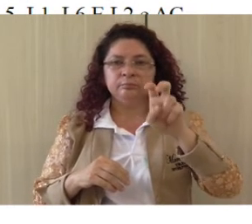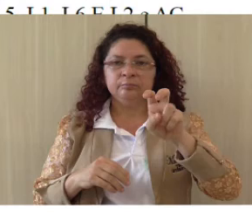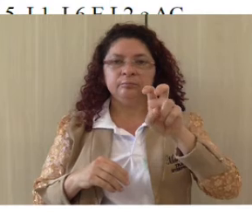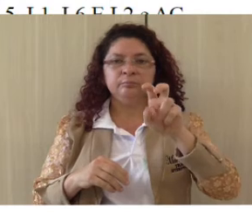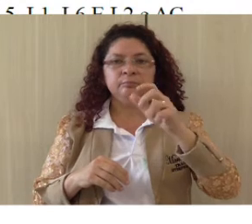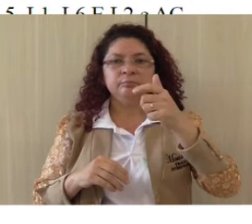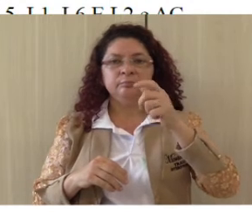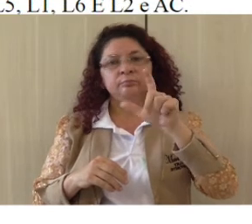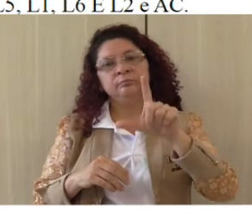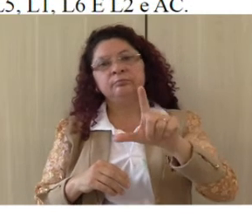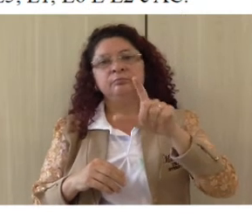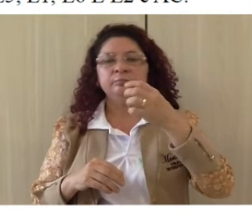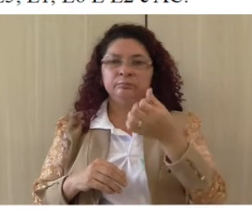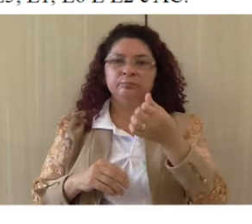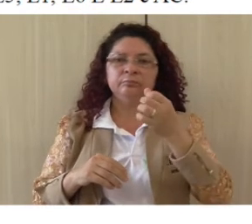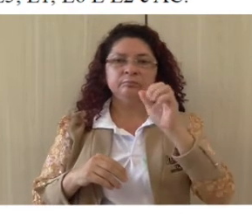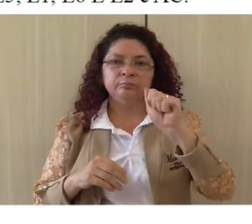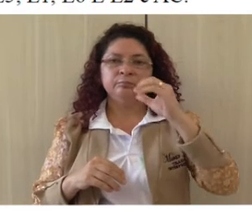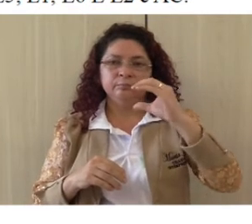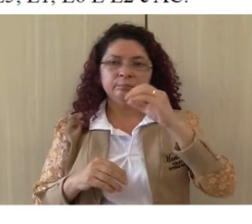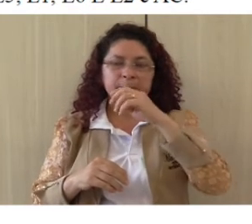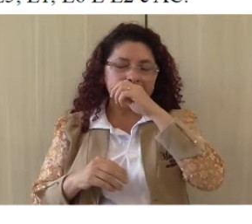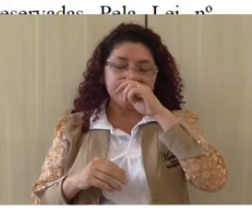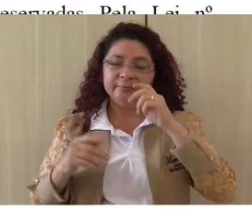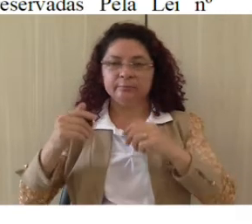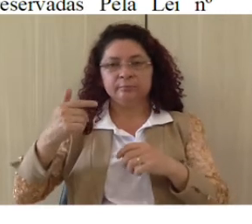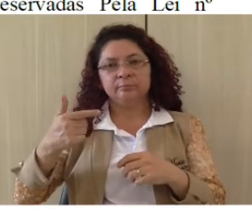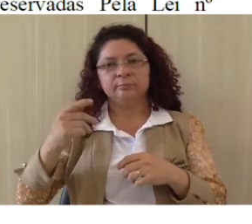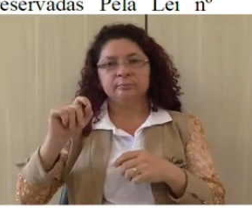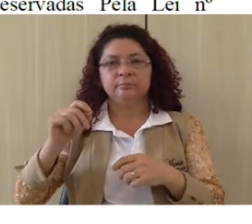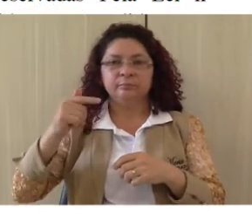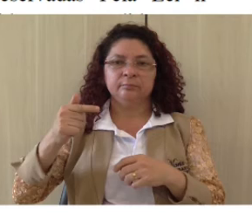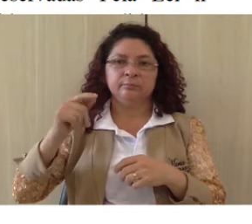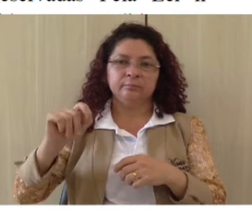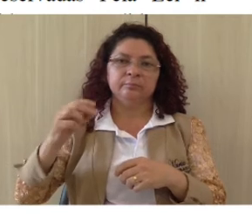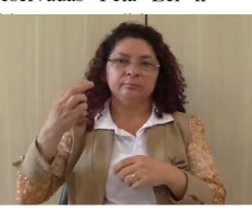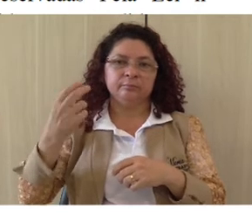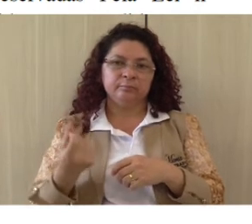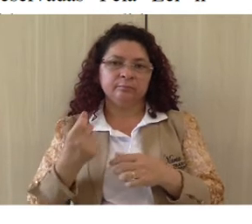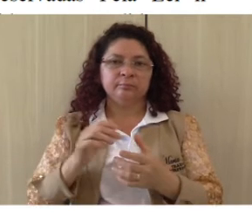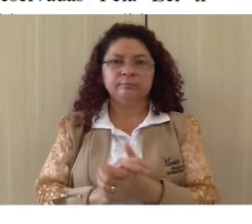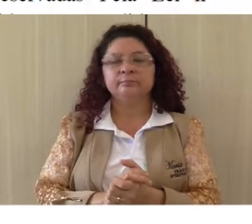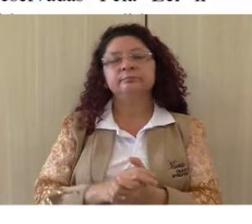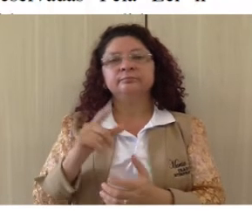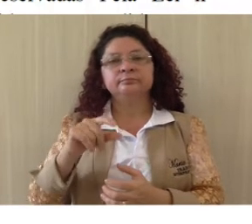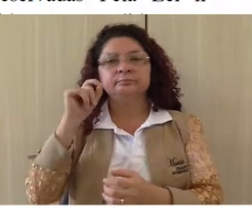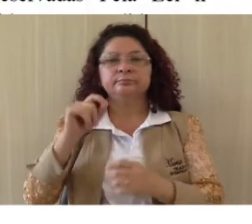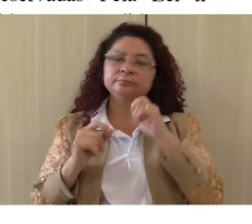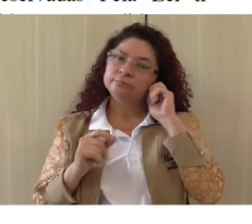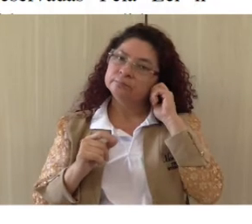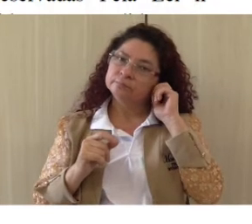L2, L6 e AC. Item 3.7.6. As vagas não preenchidas por optantes da